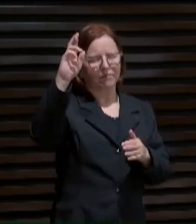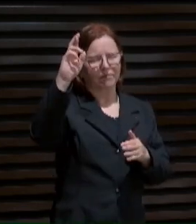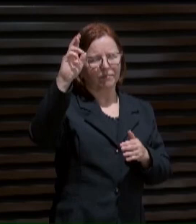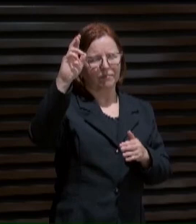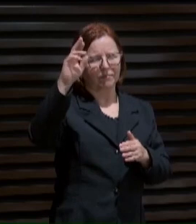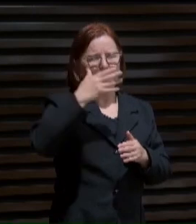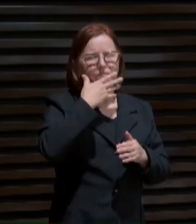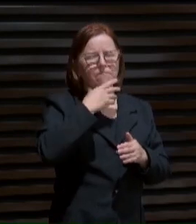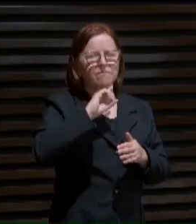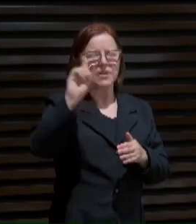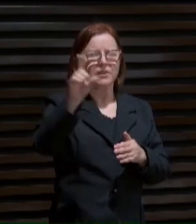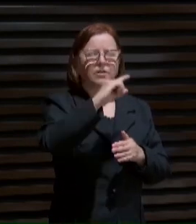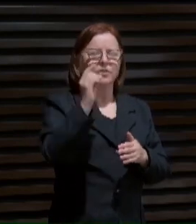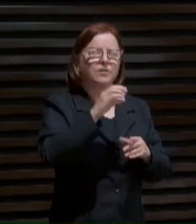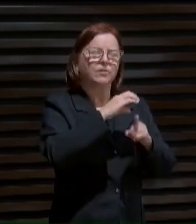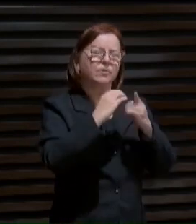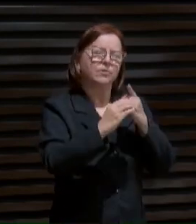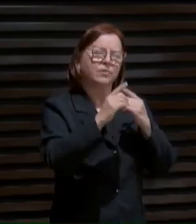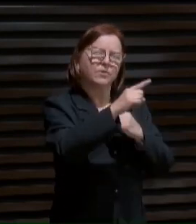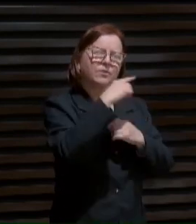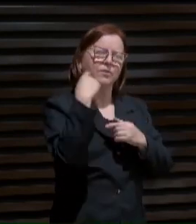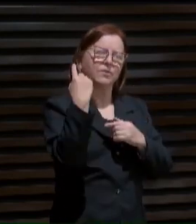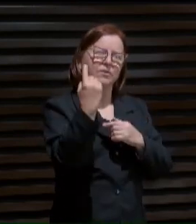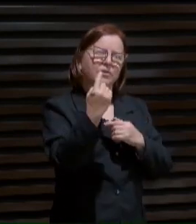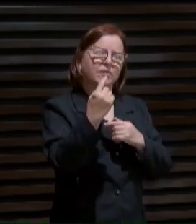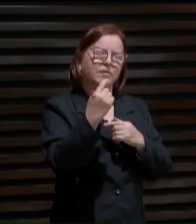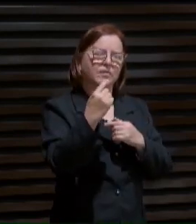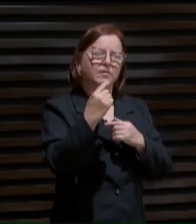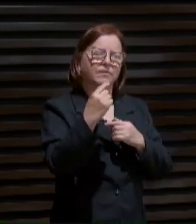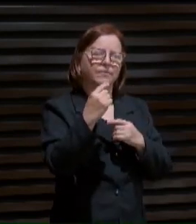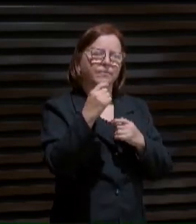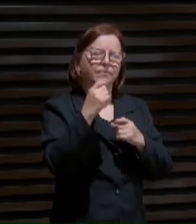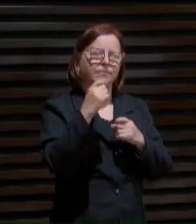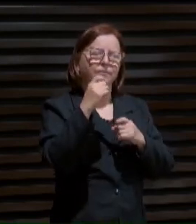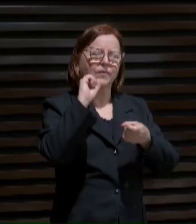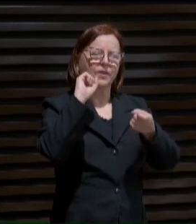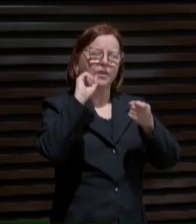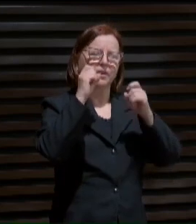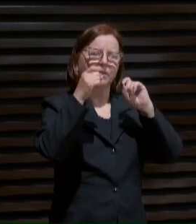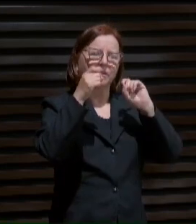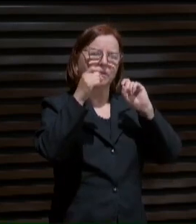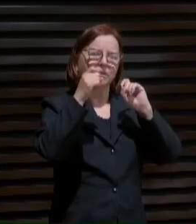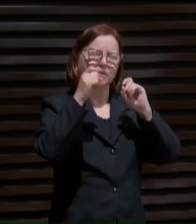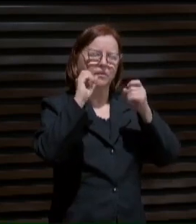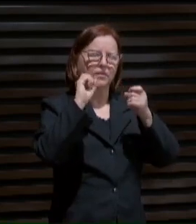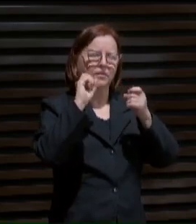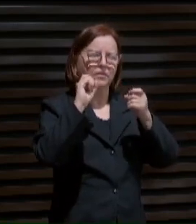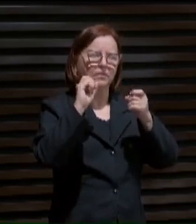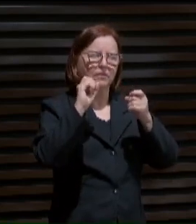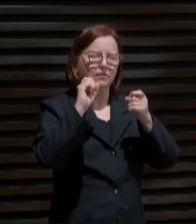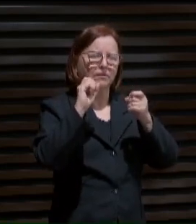pai que os nossos cultos que as nossas reuniões sejam Oi meninas de um quebrantamento